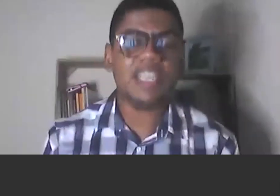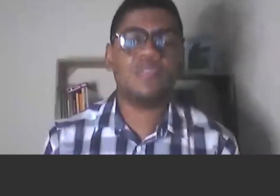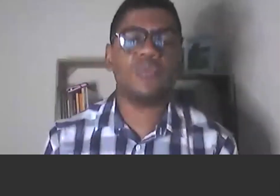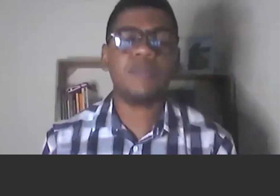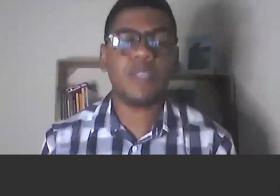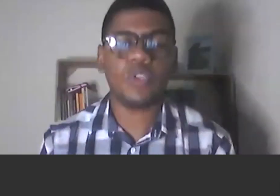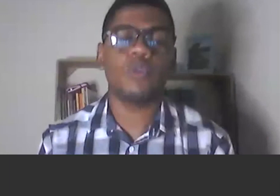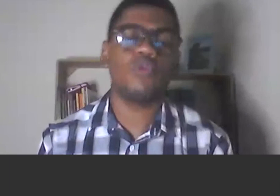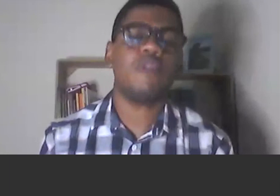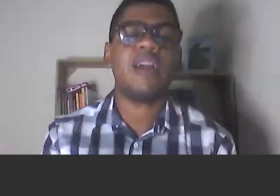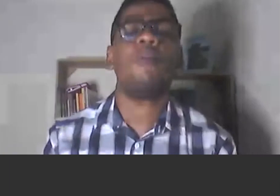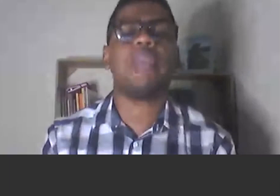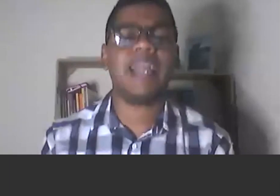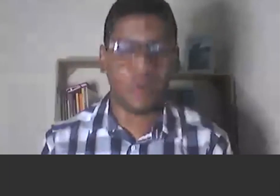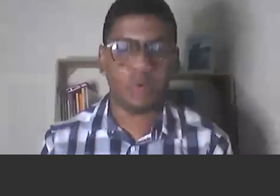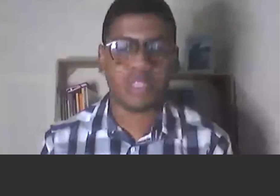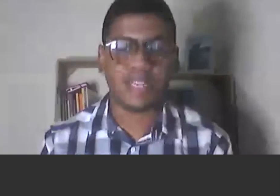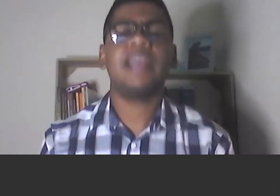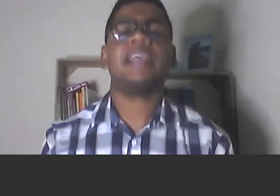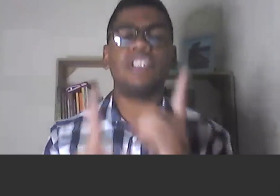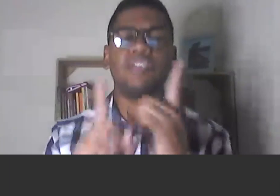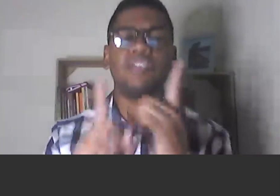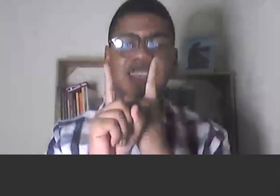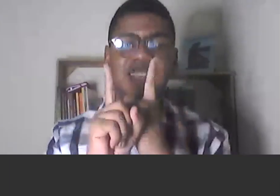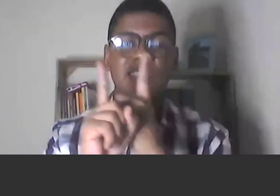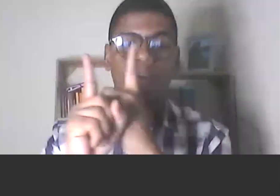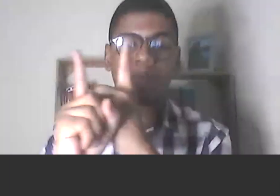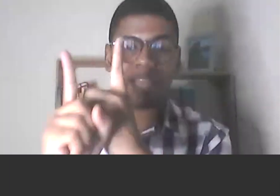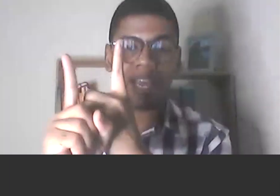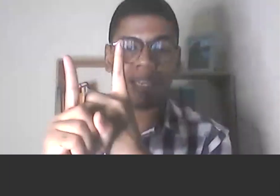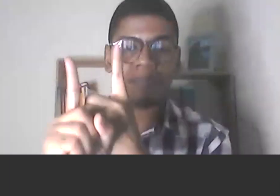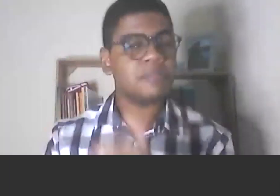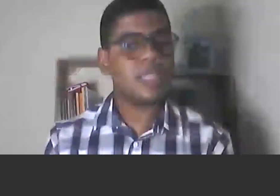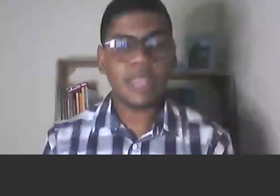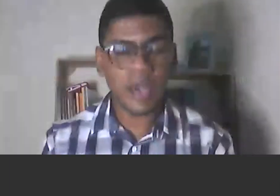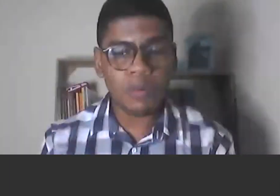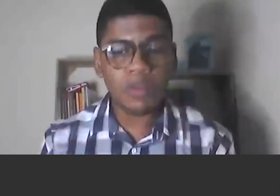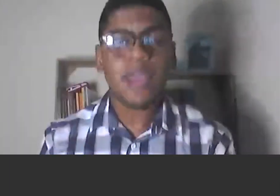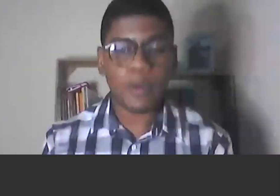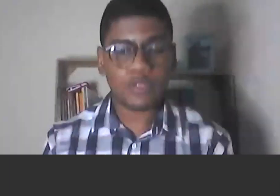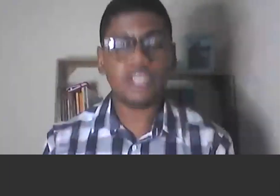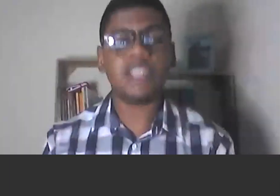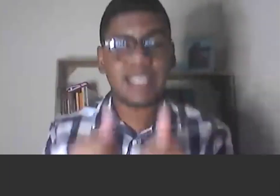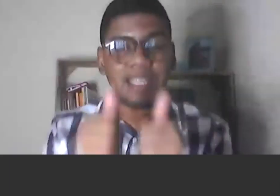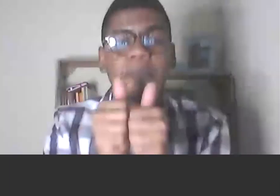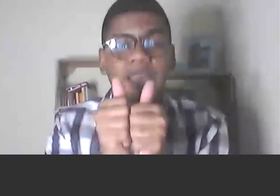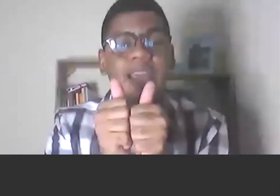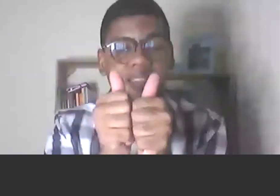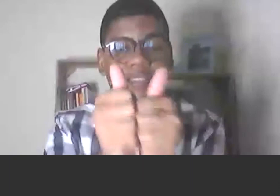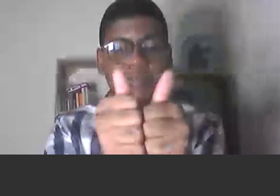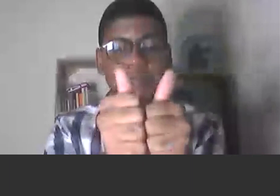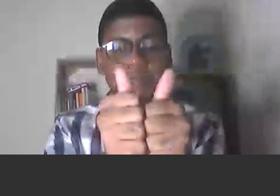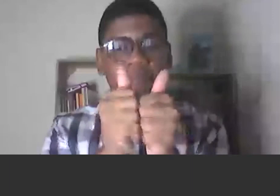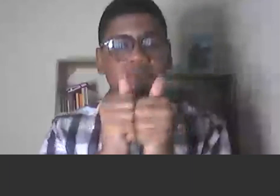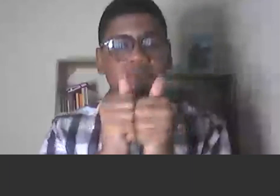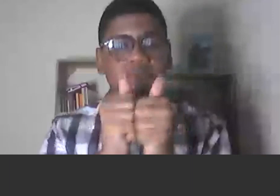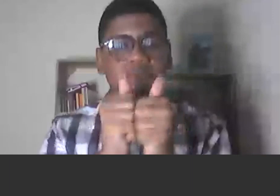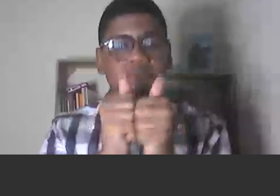mesmo que sejam 2 pessoas, uma vai acompanhar a outra, que a gente faça esse acompanhar? Não, eu posso utilizar também